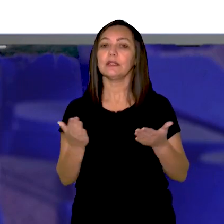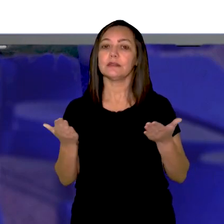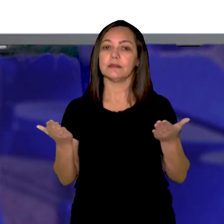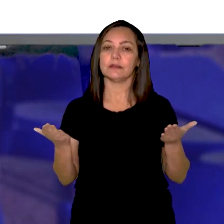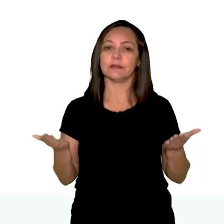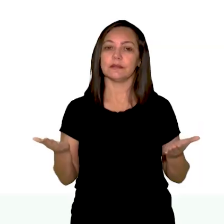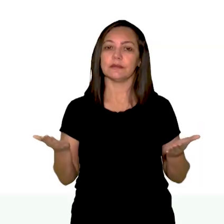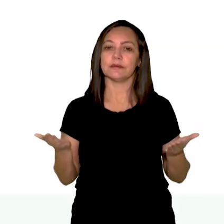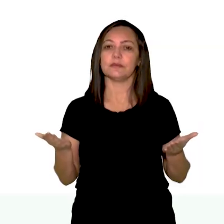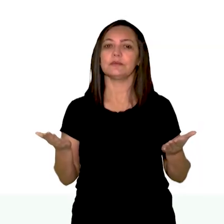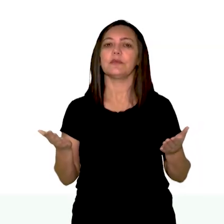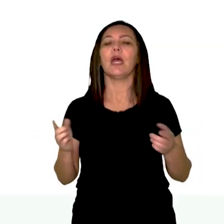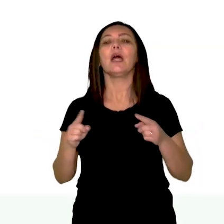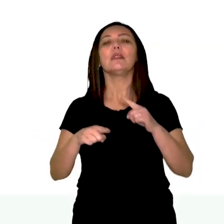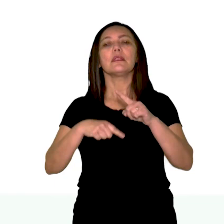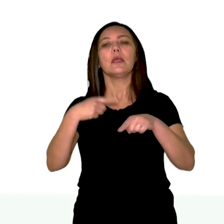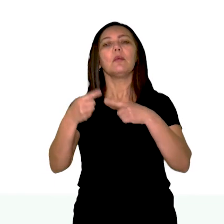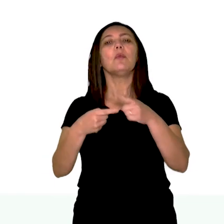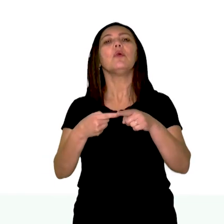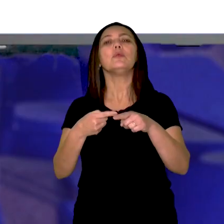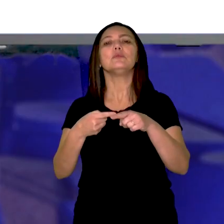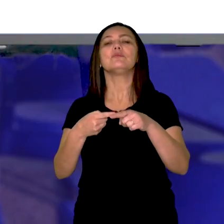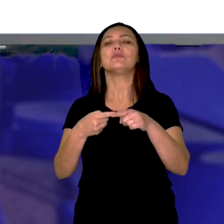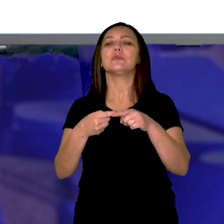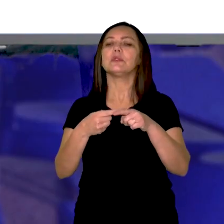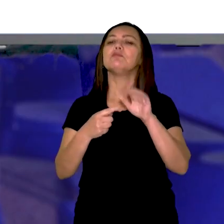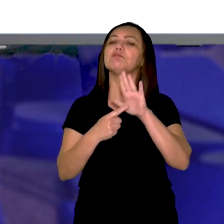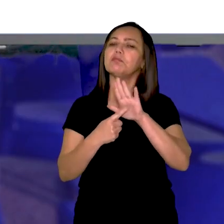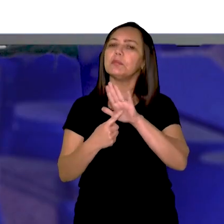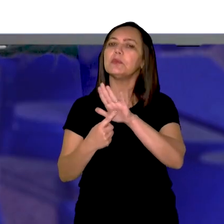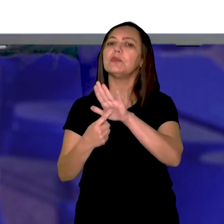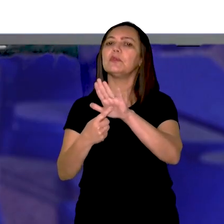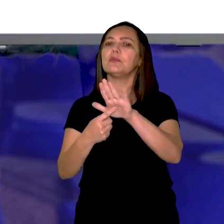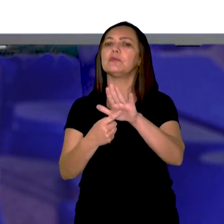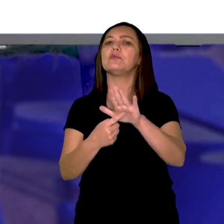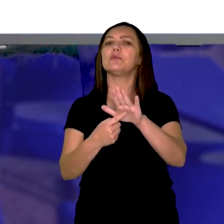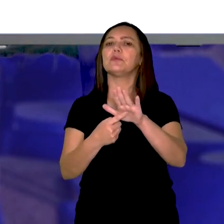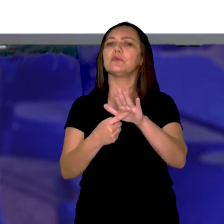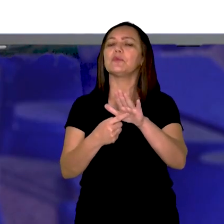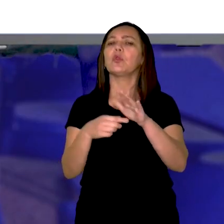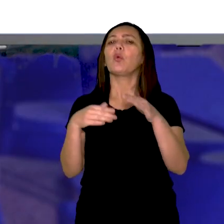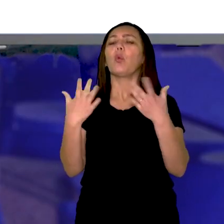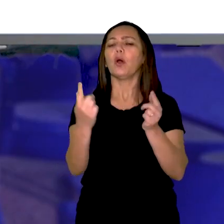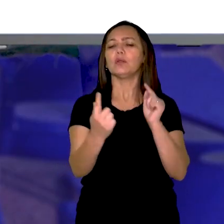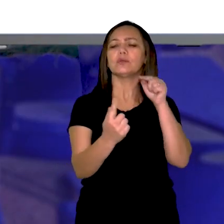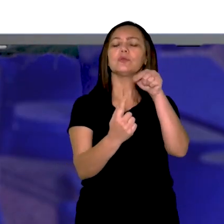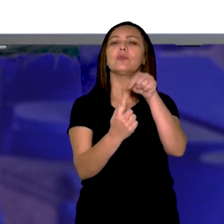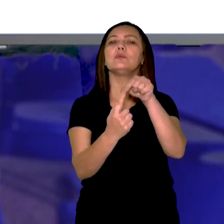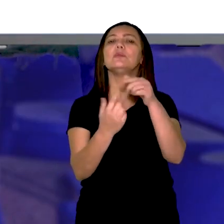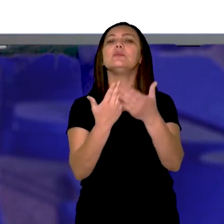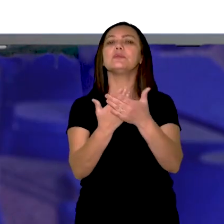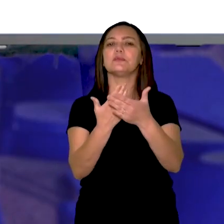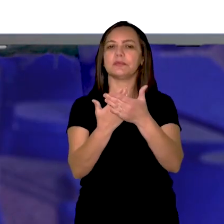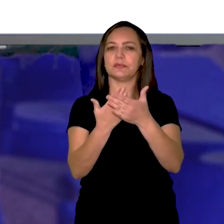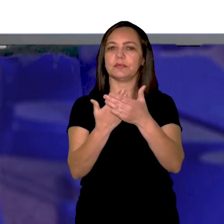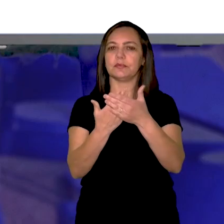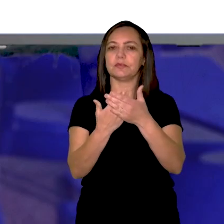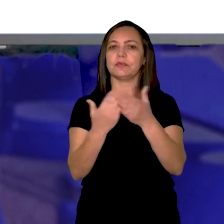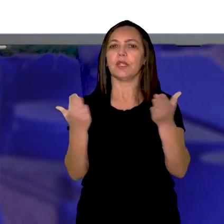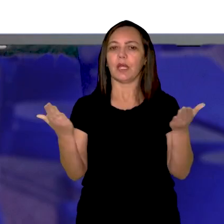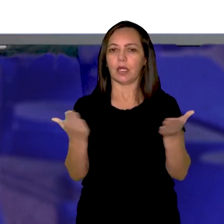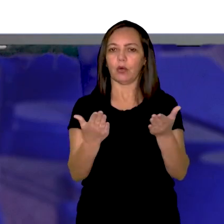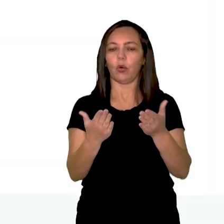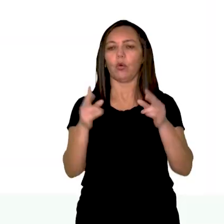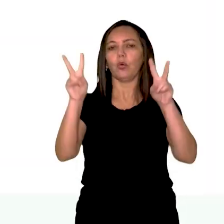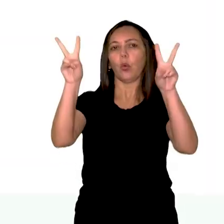Então, depois desse primeiro momento aí de apresentação de quais são os objetivos dessa nossa aula, vamos para o